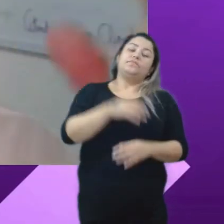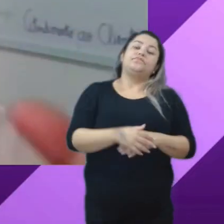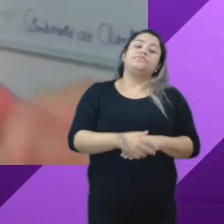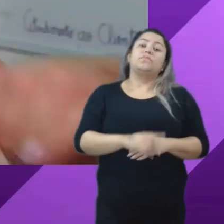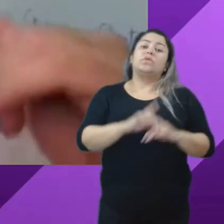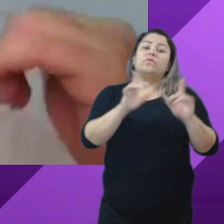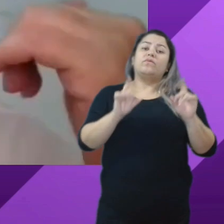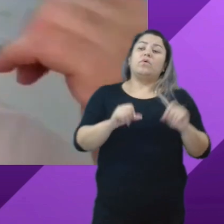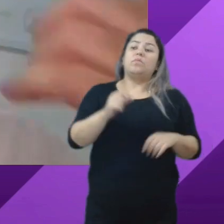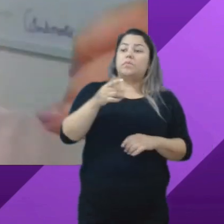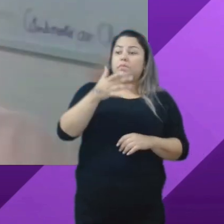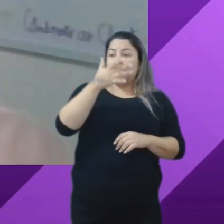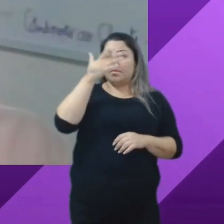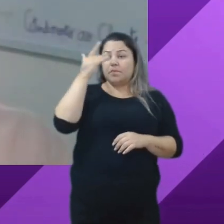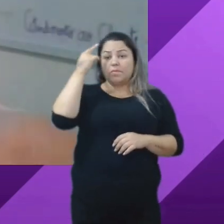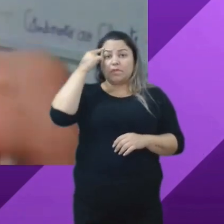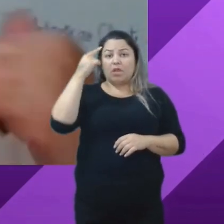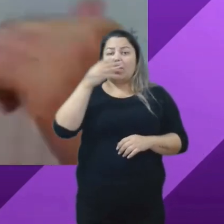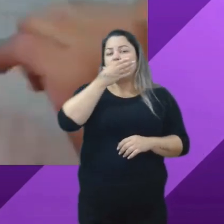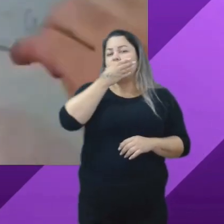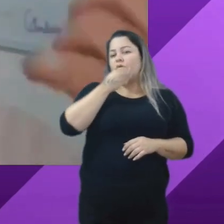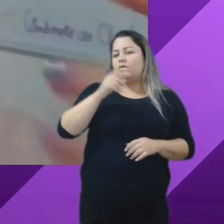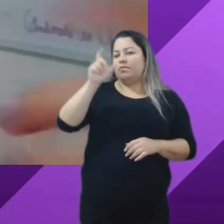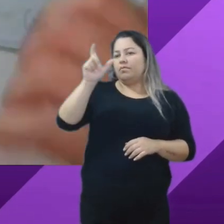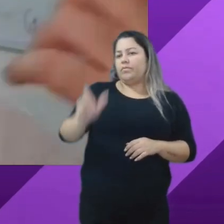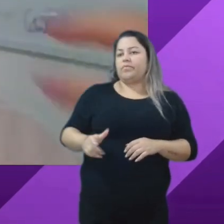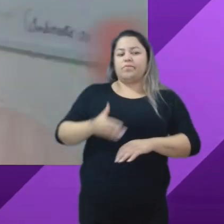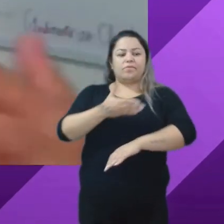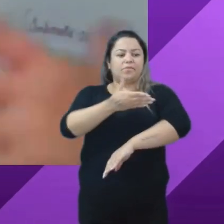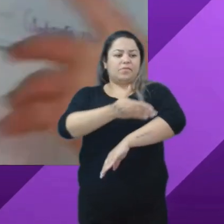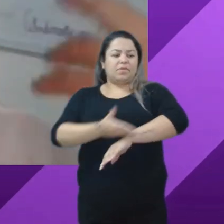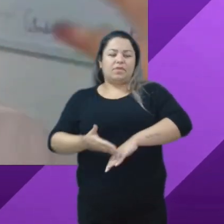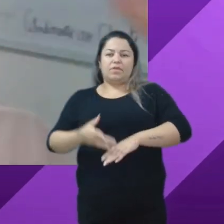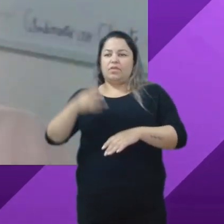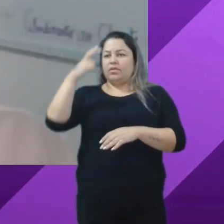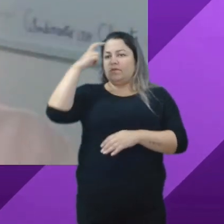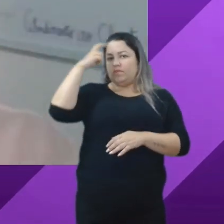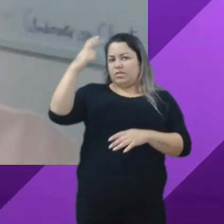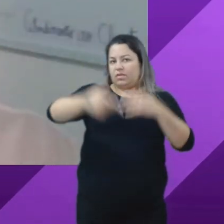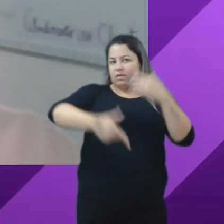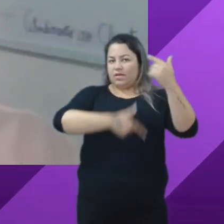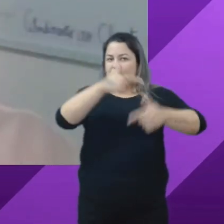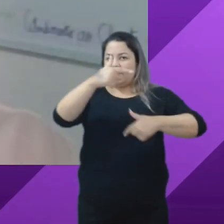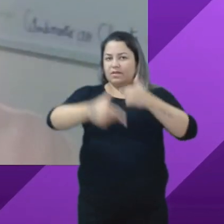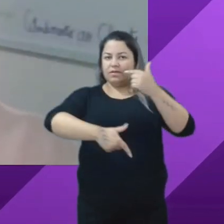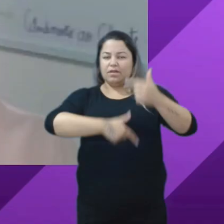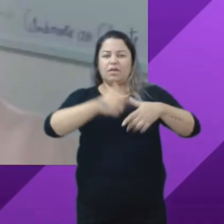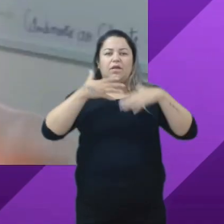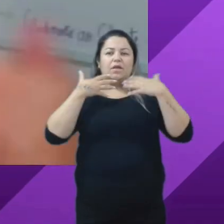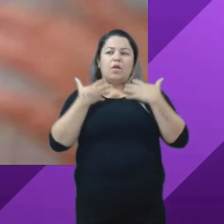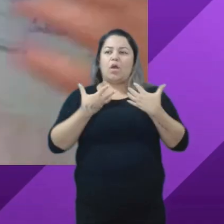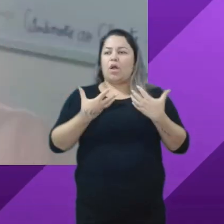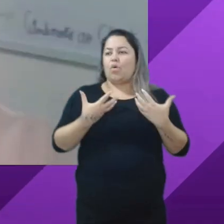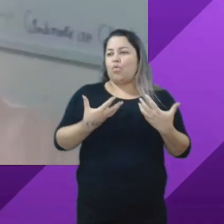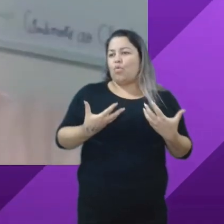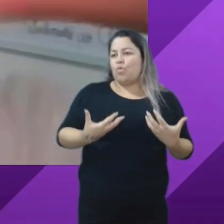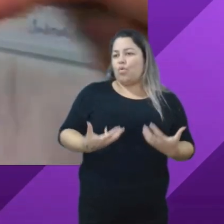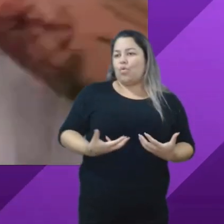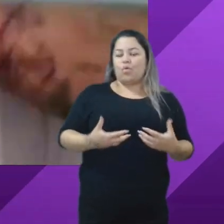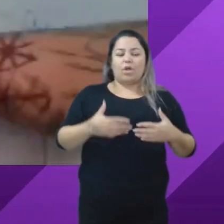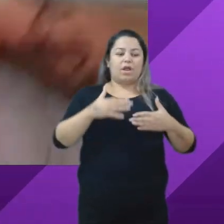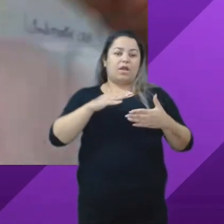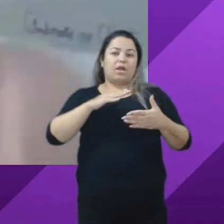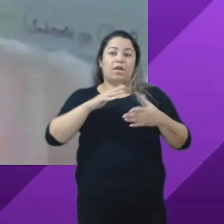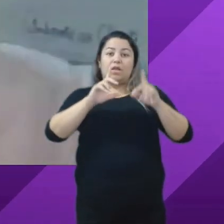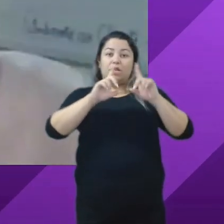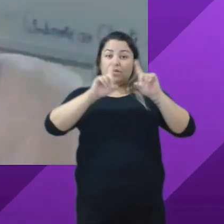homem branco, com cara de nerd, trabalhando ali exaustivamente em frente ao computador, de madrugada, com